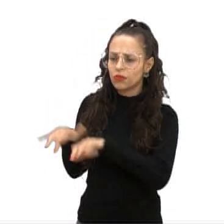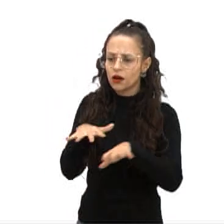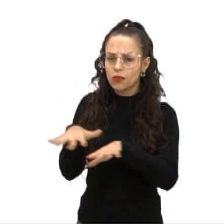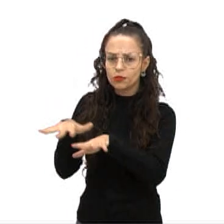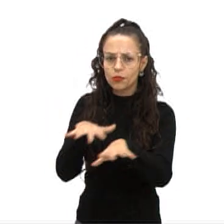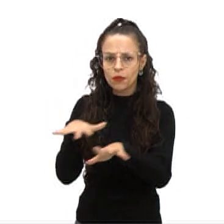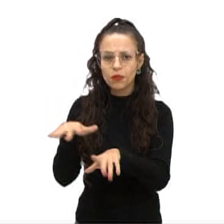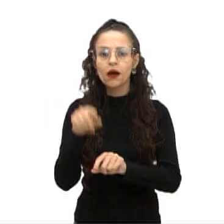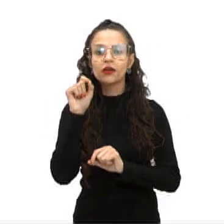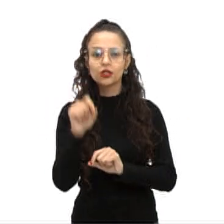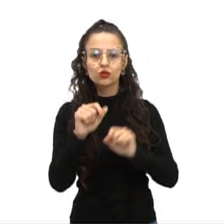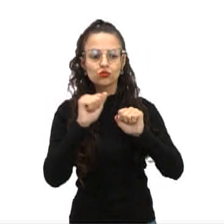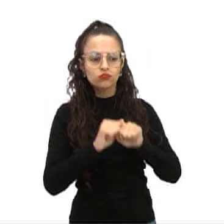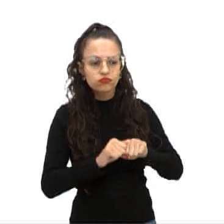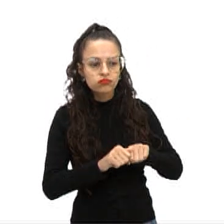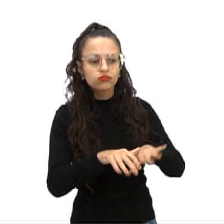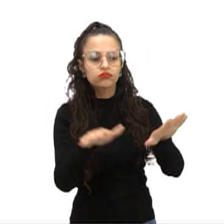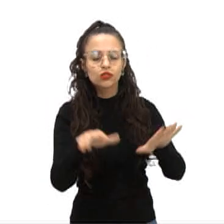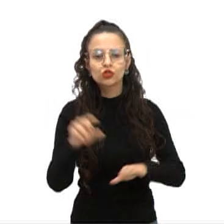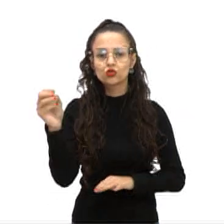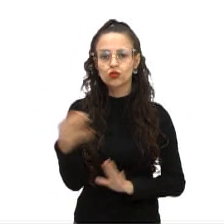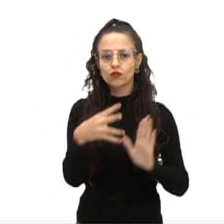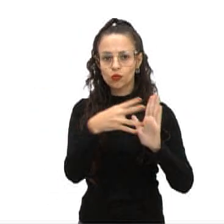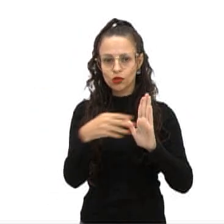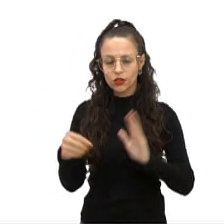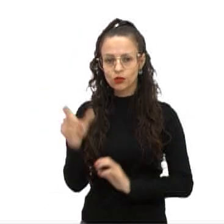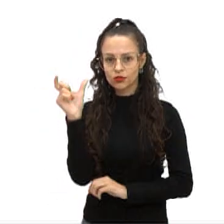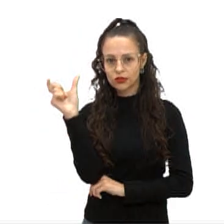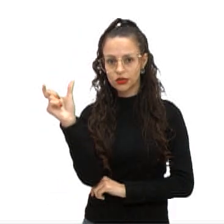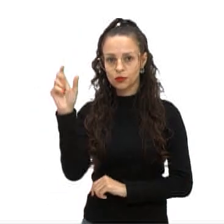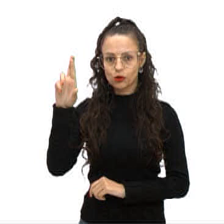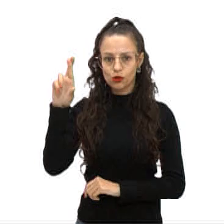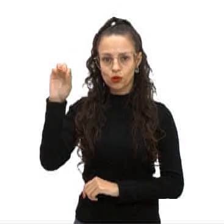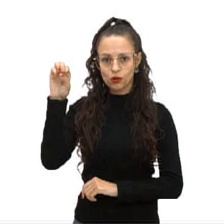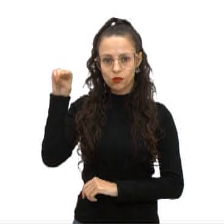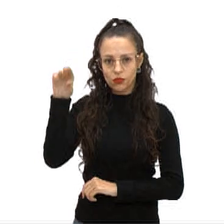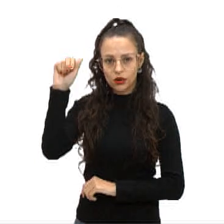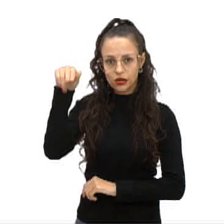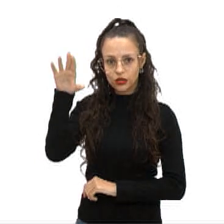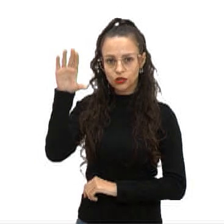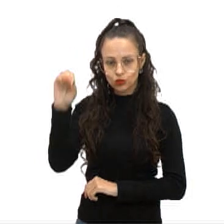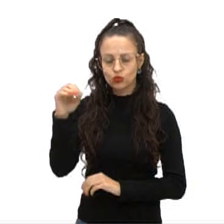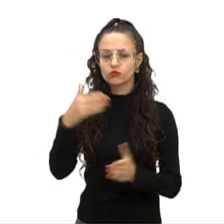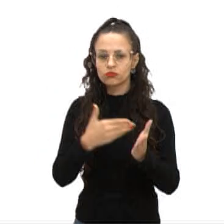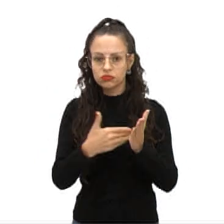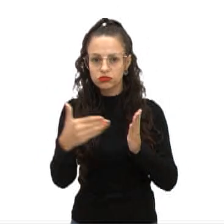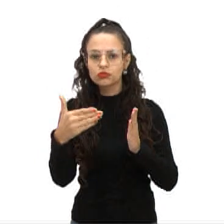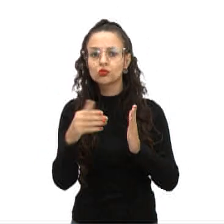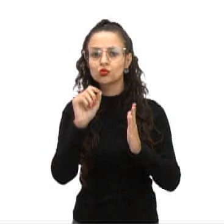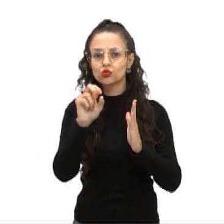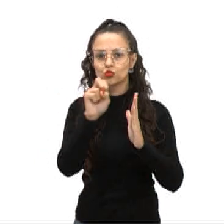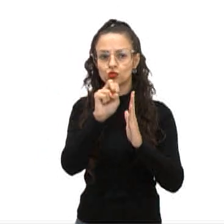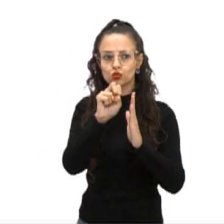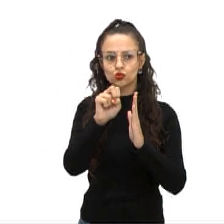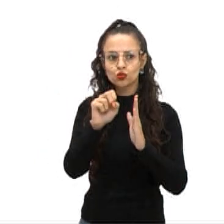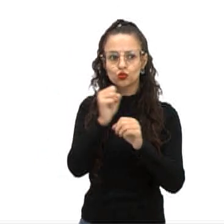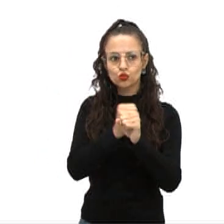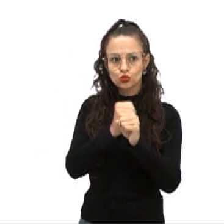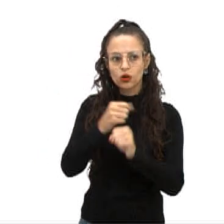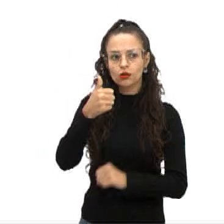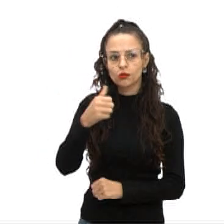difusão de novos modelos. O termo românico, ele só foi usado a partir da década de 1820 por